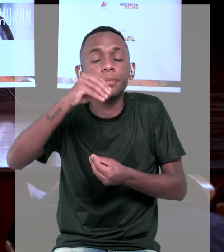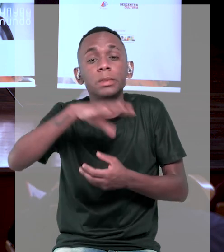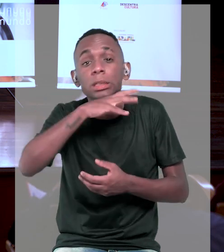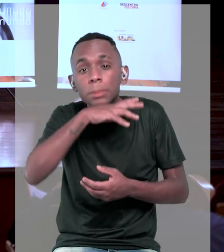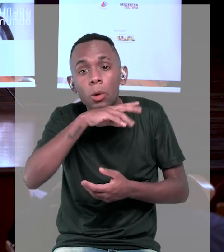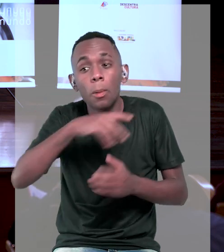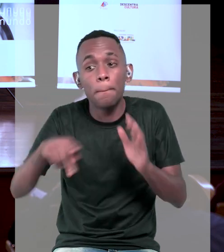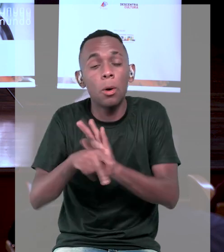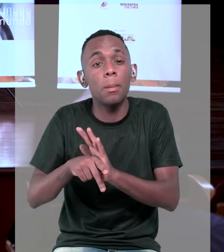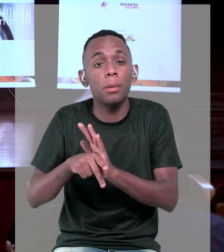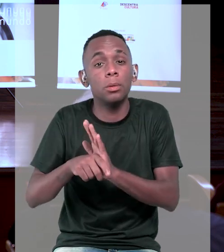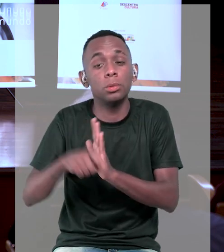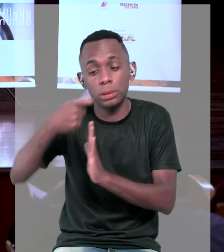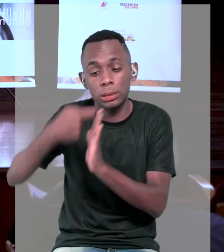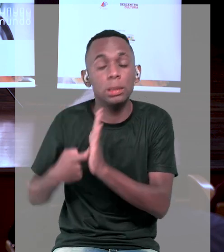latim.